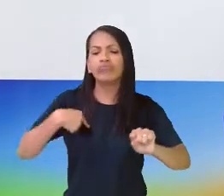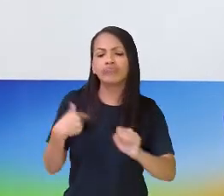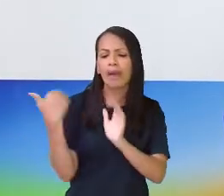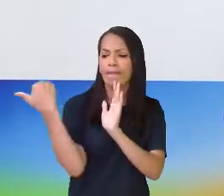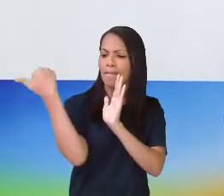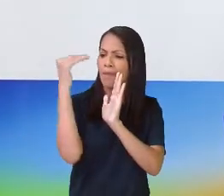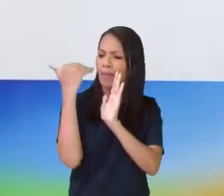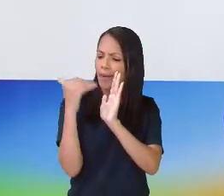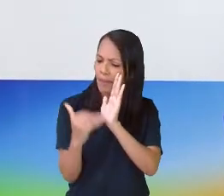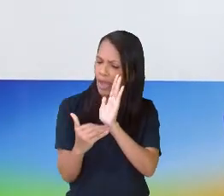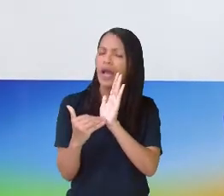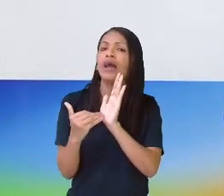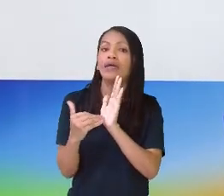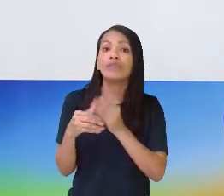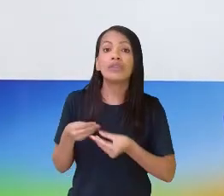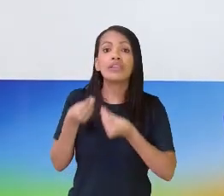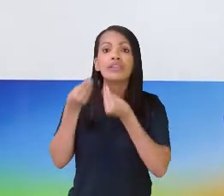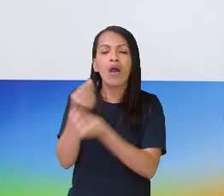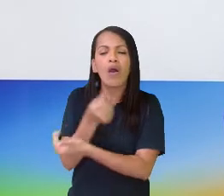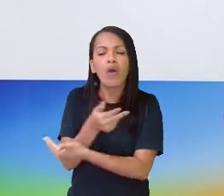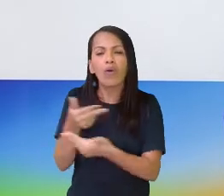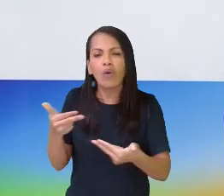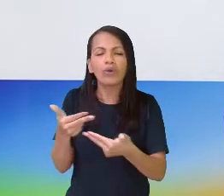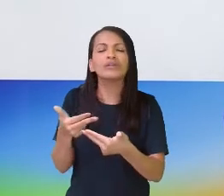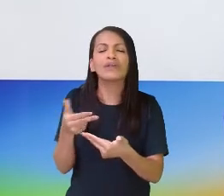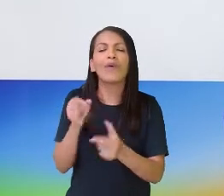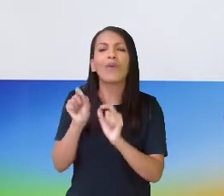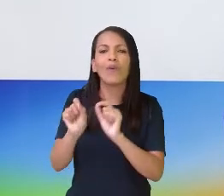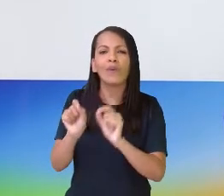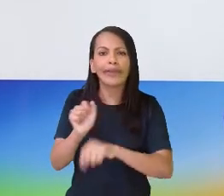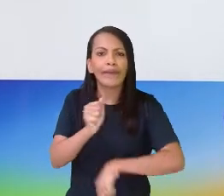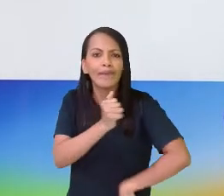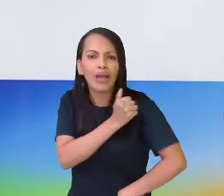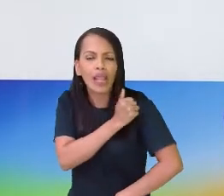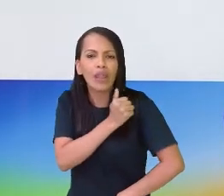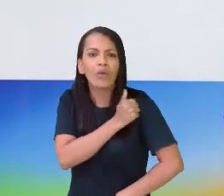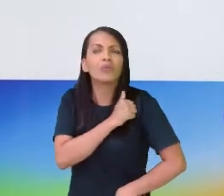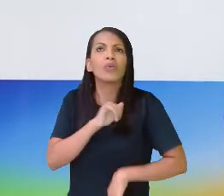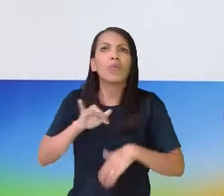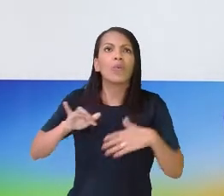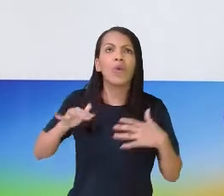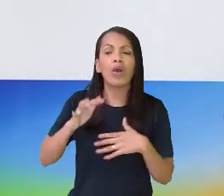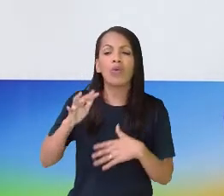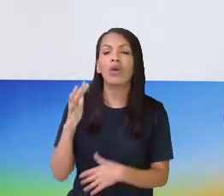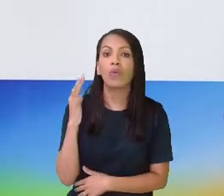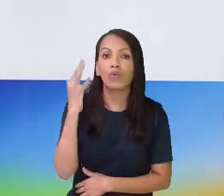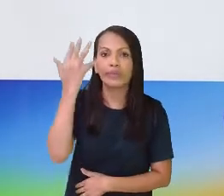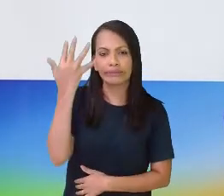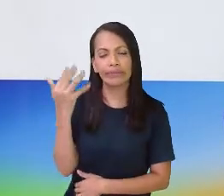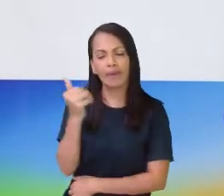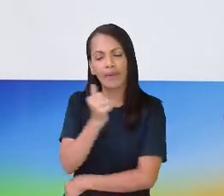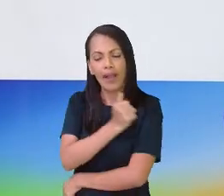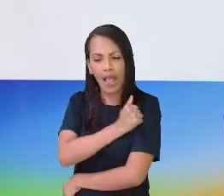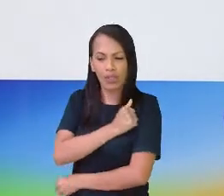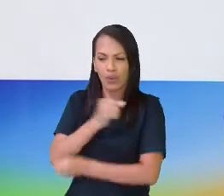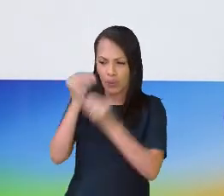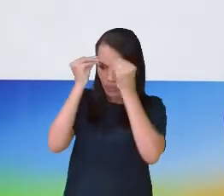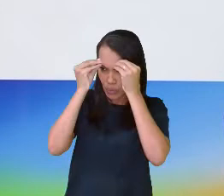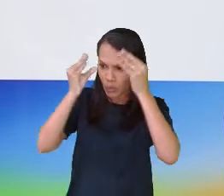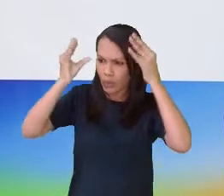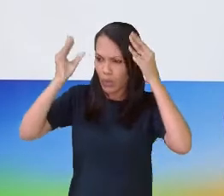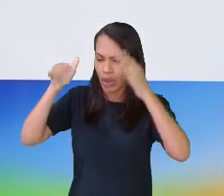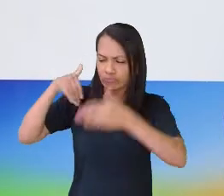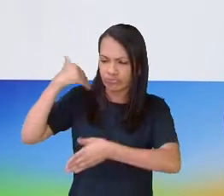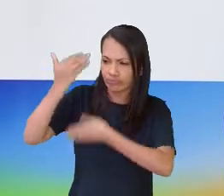propiciar o que a esse estudante, e quais são os supostos. Né? A gente supõe que a gente vai conseguir alguns